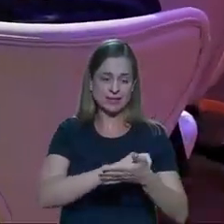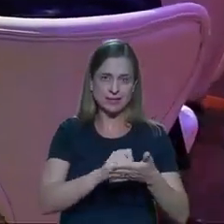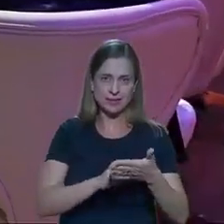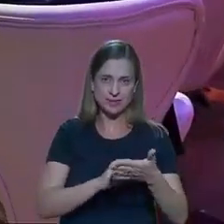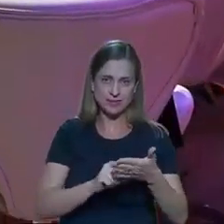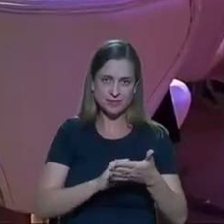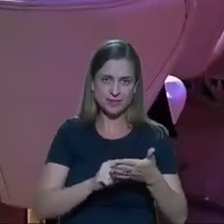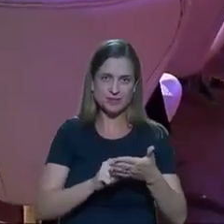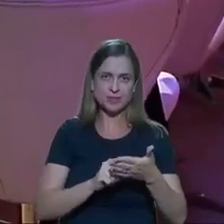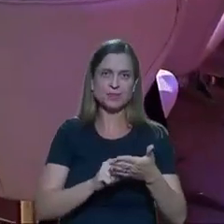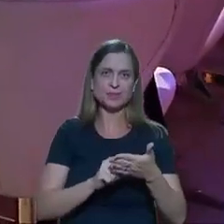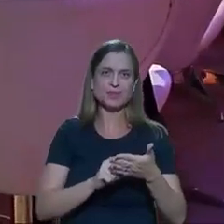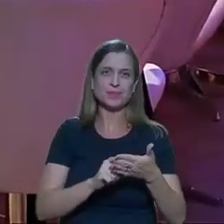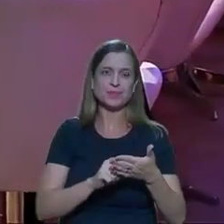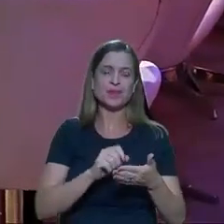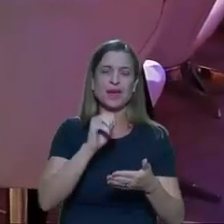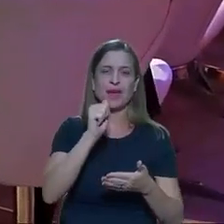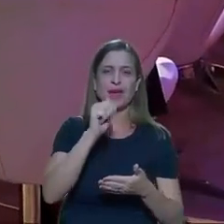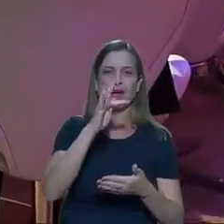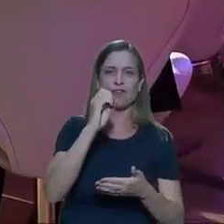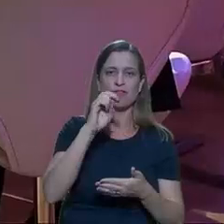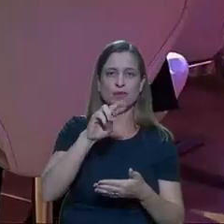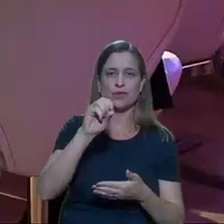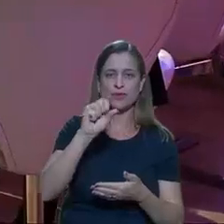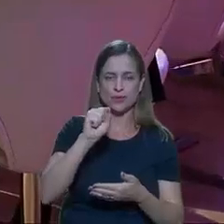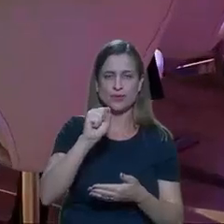escritores, senhor Afonso Borges.